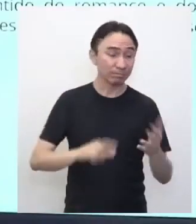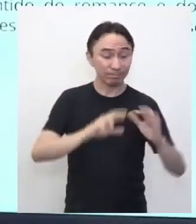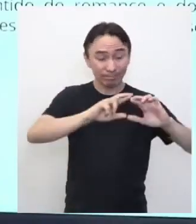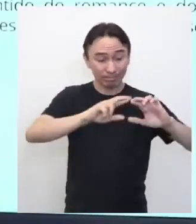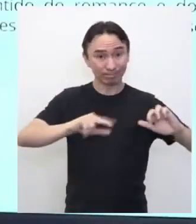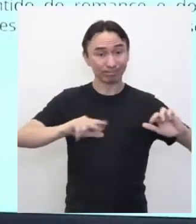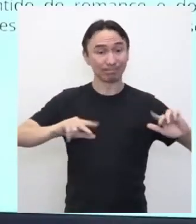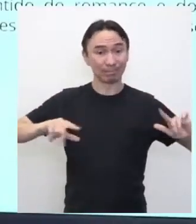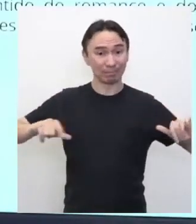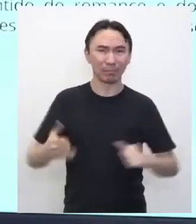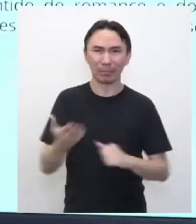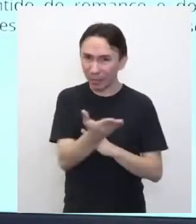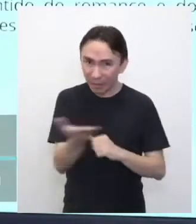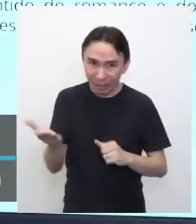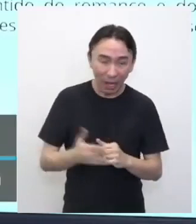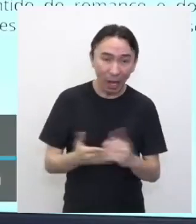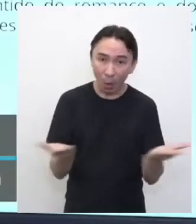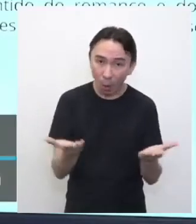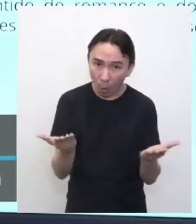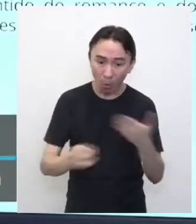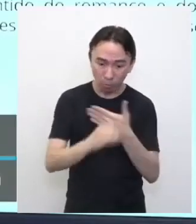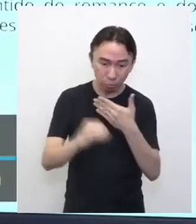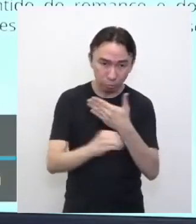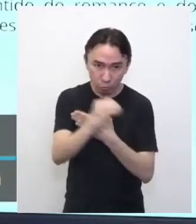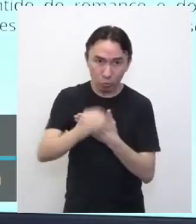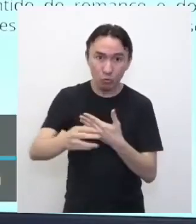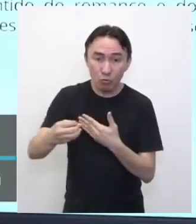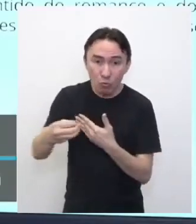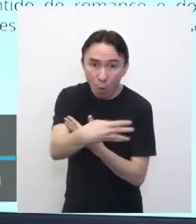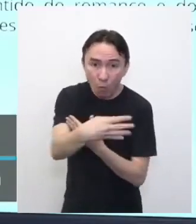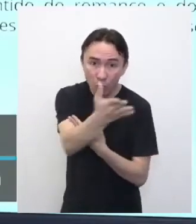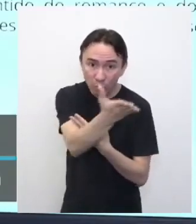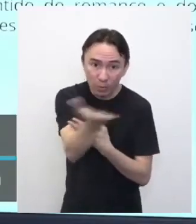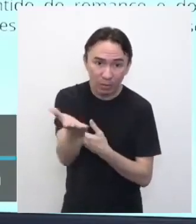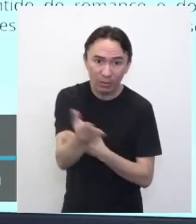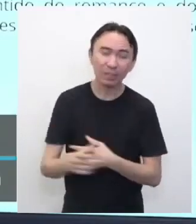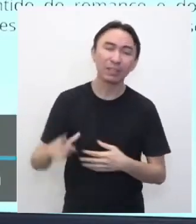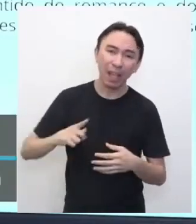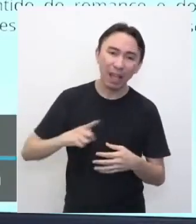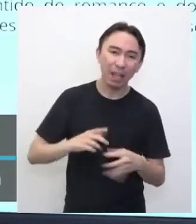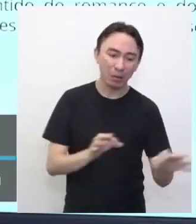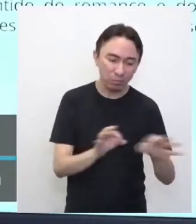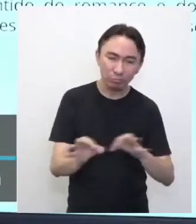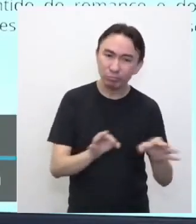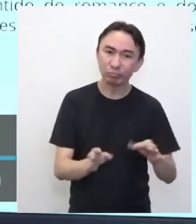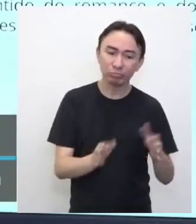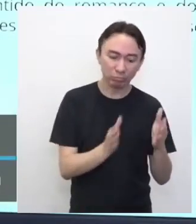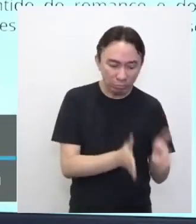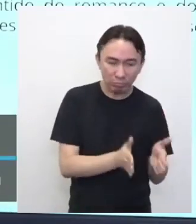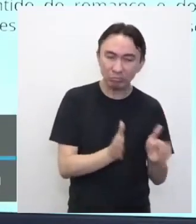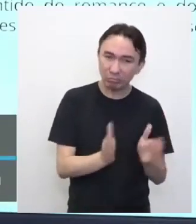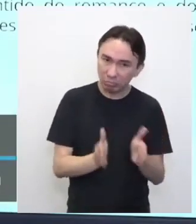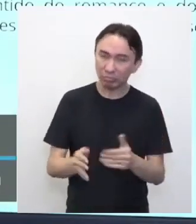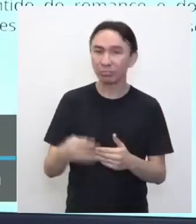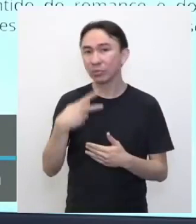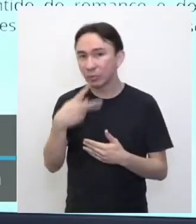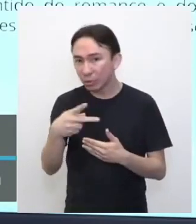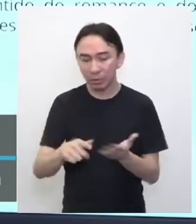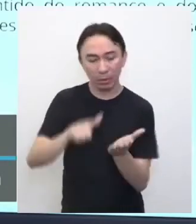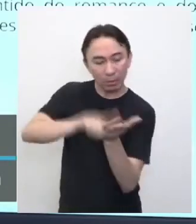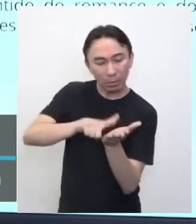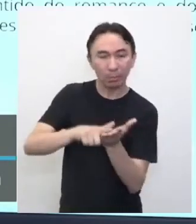Centro de Mídias, funciona assim, a gente começa sempre a aula falando dos objetivos, das habilidades, para organizar, você pegar seu material, seu caderno, fazer tudo